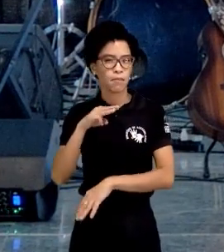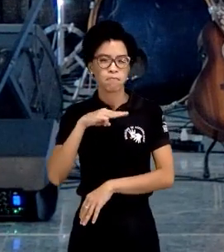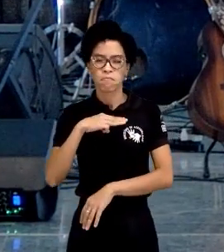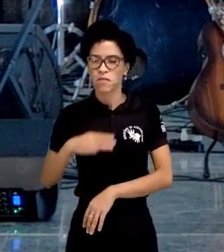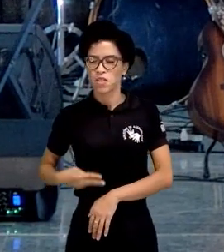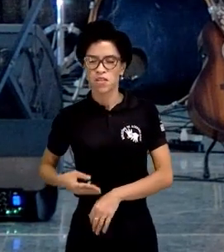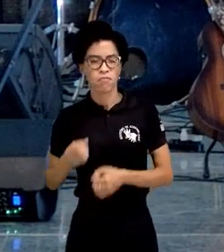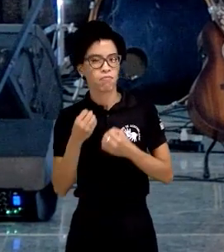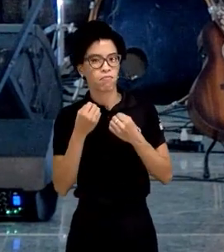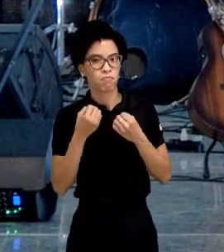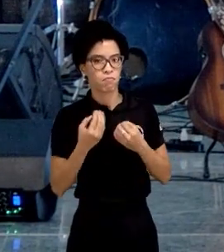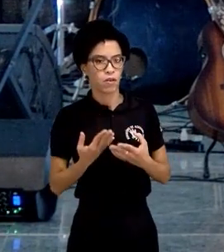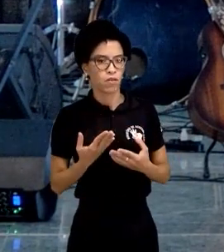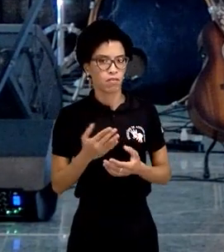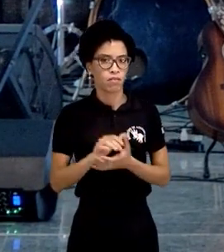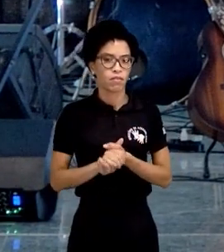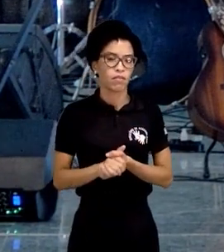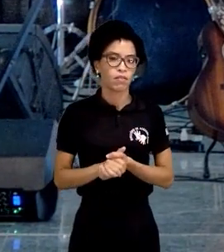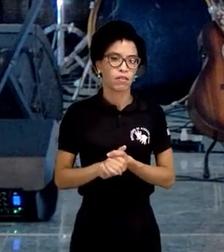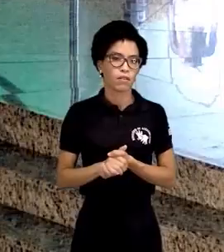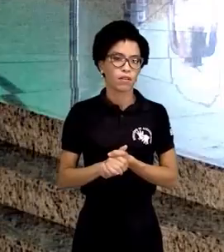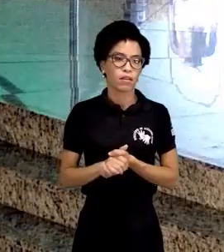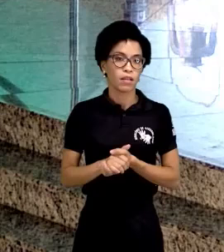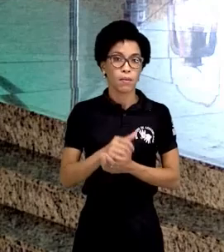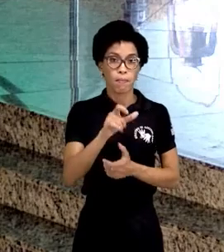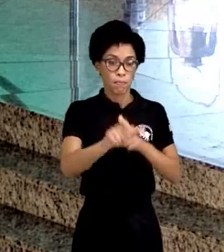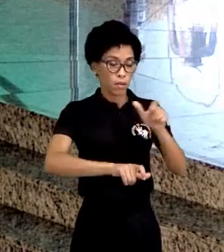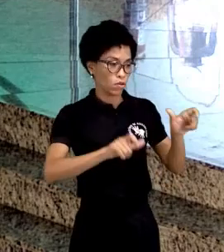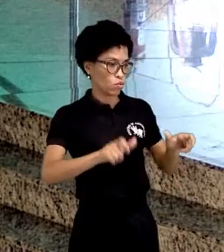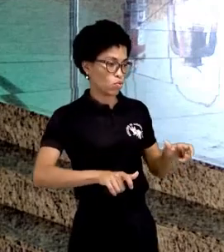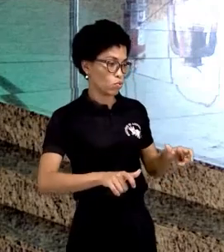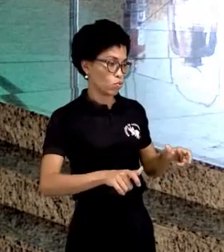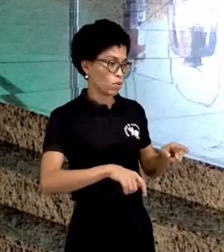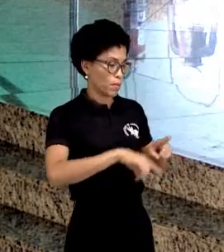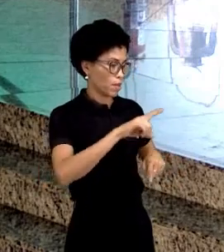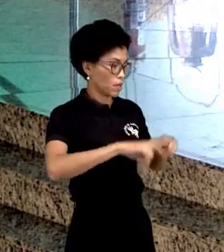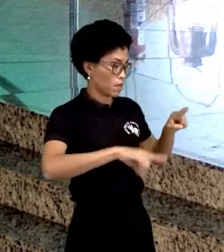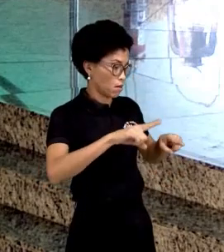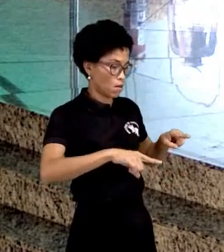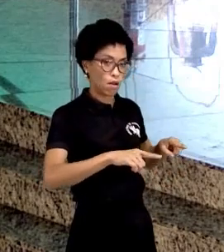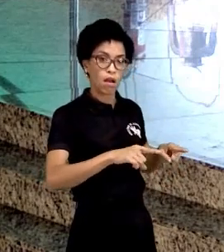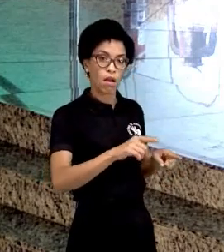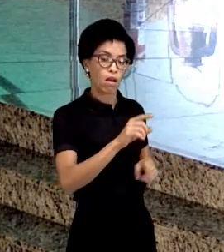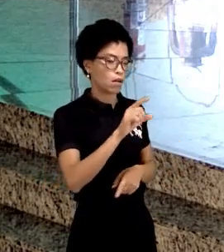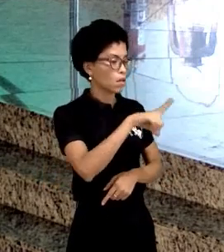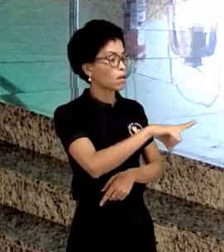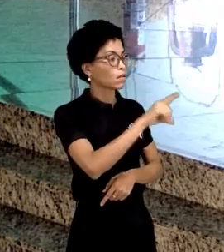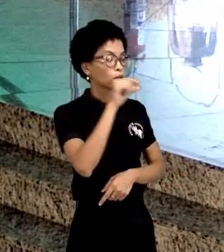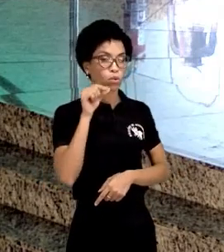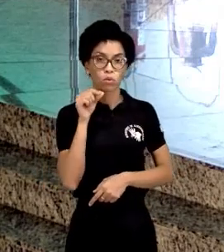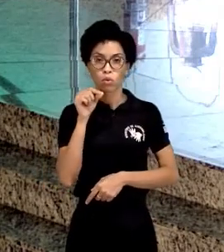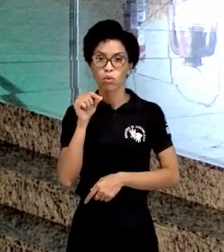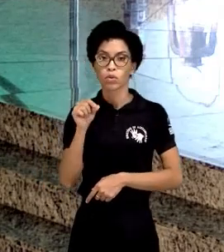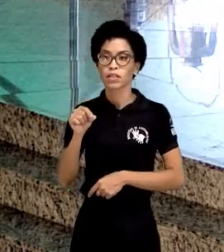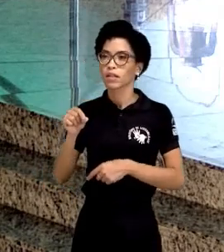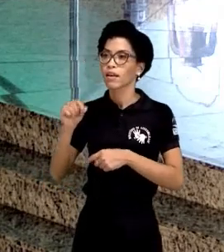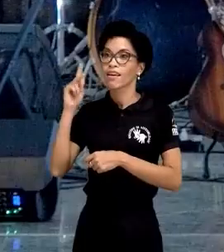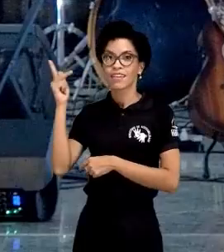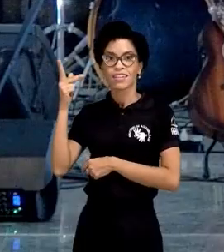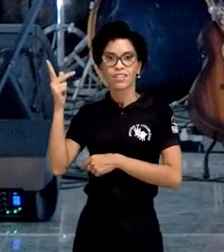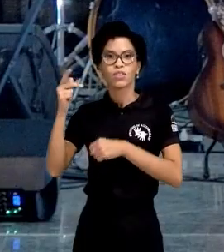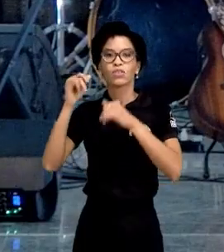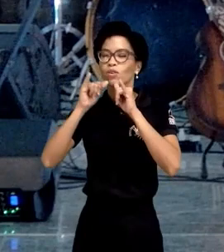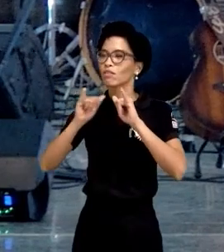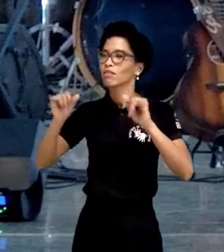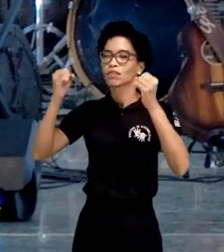usados, e retirava o princípio e ilustrava aquilo de uma forma que ficava muito claro. E o primeiro elemento, graças a